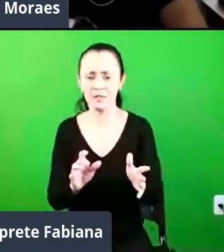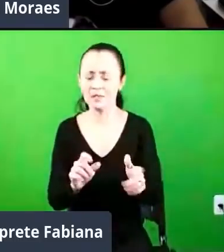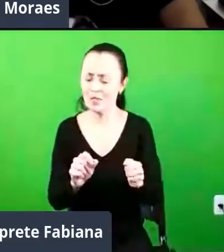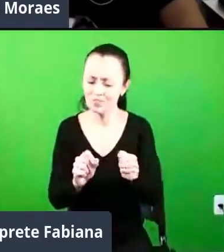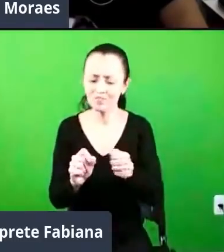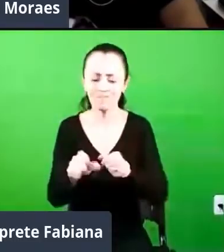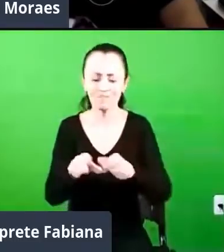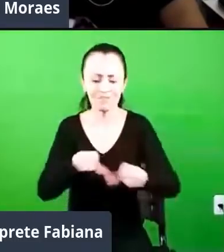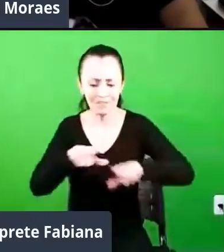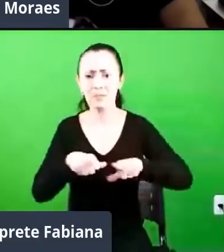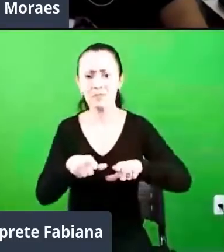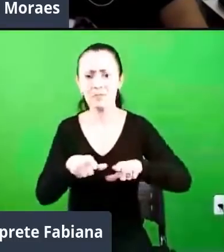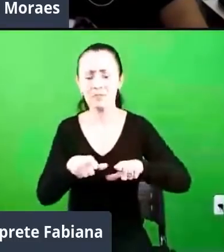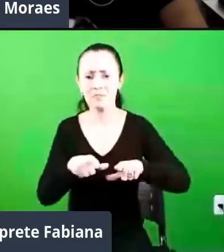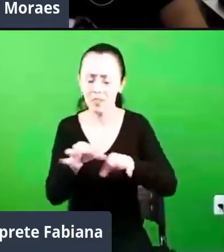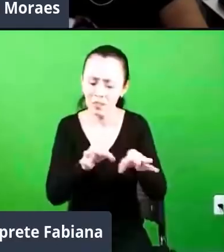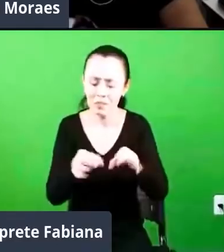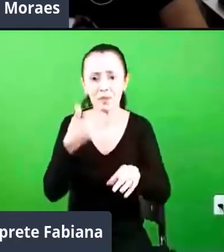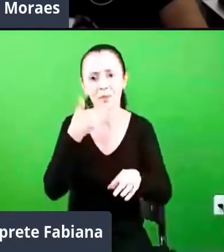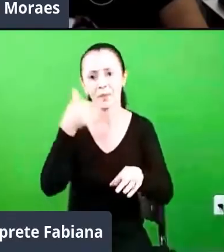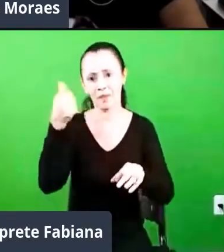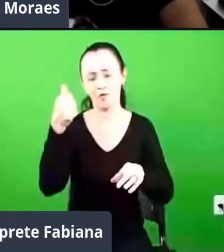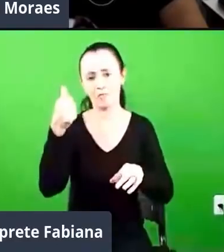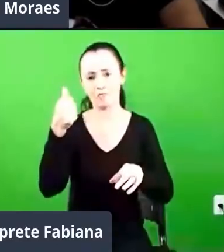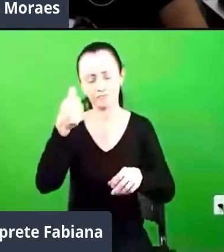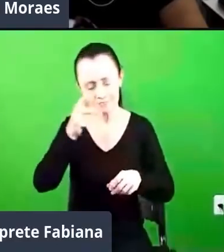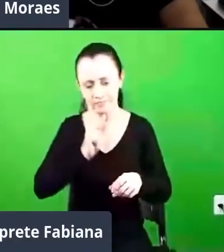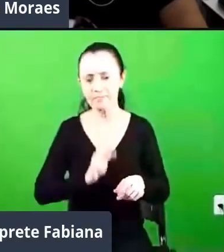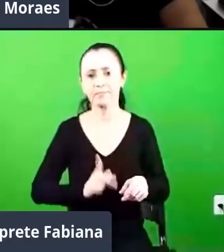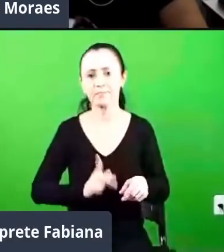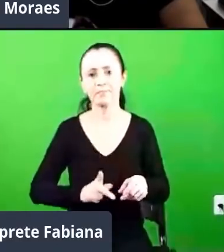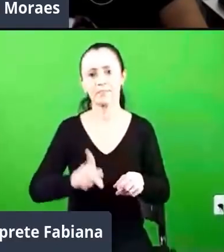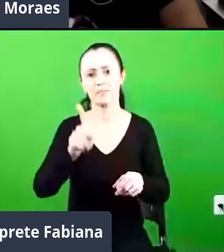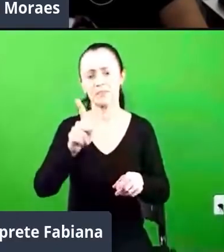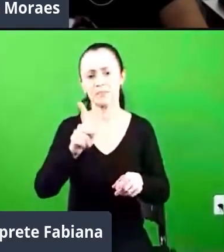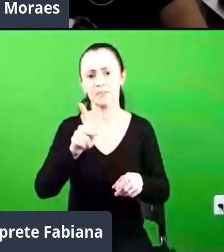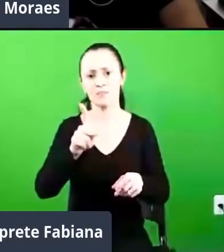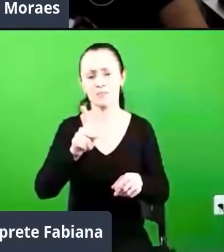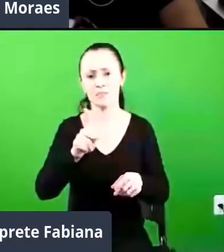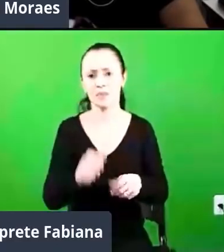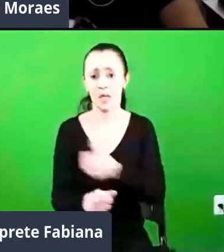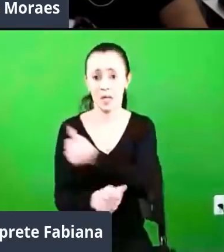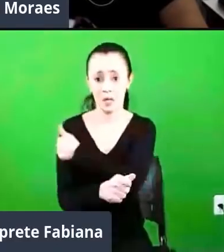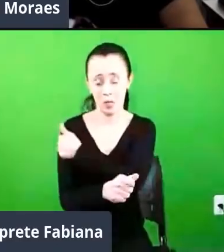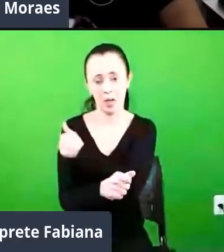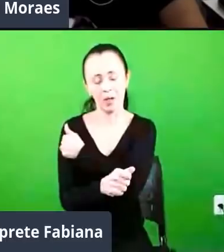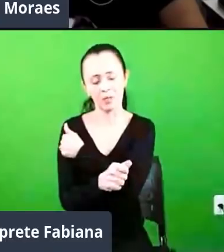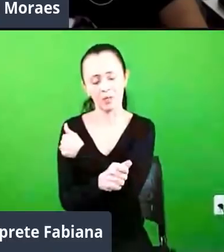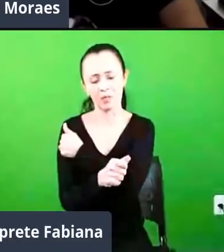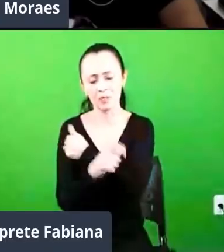realmente, ela não pare no sentido de que o aluno mantenha contato com esse mundo letrado,